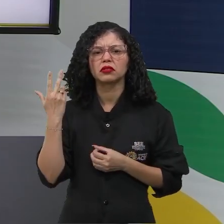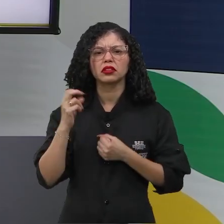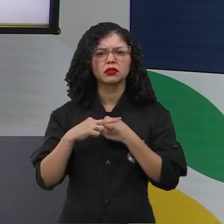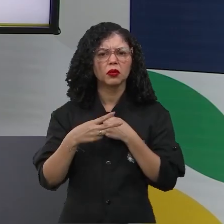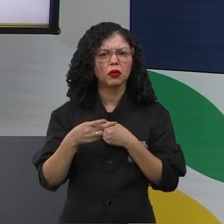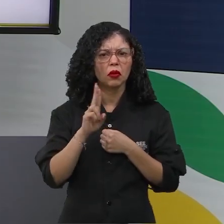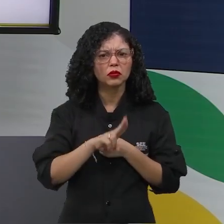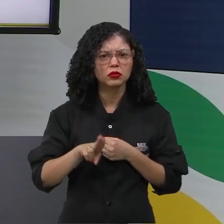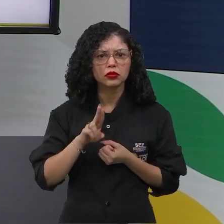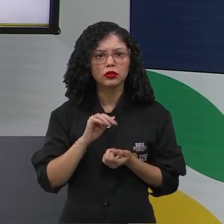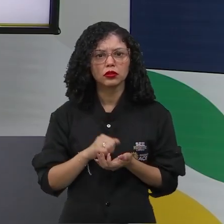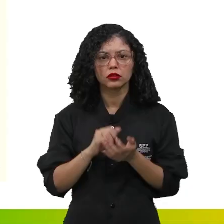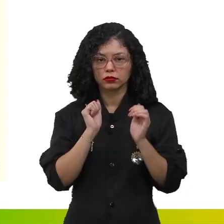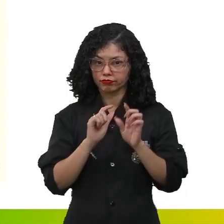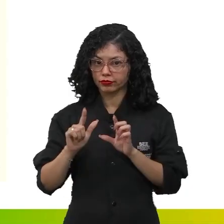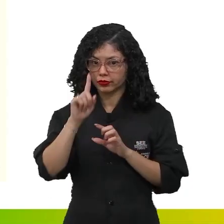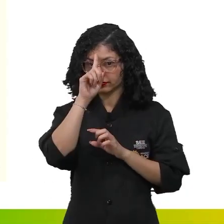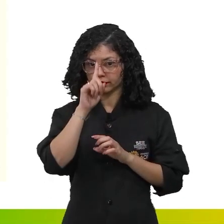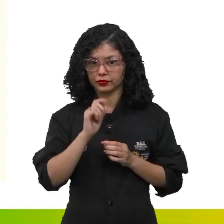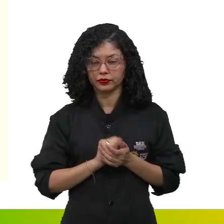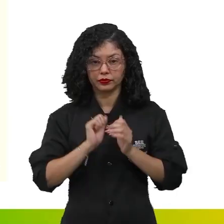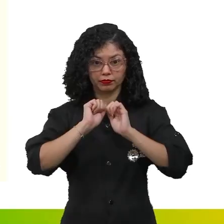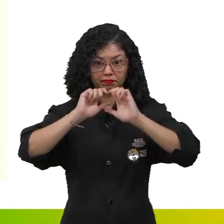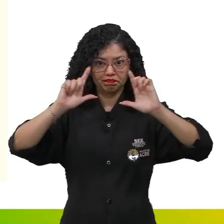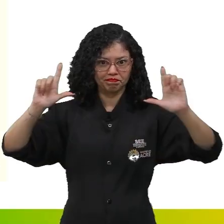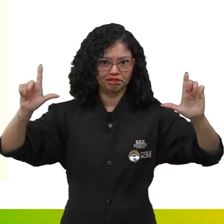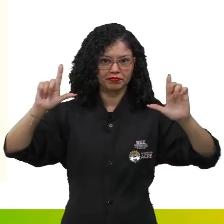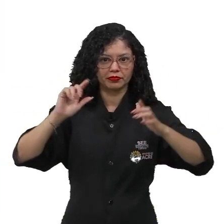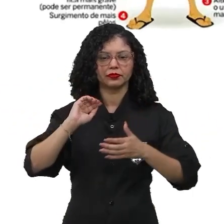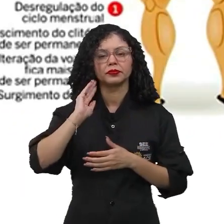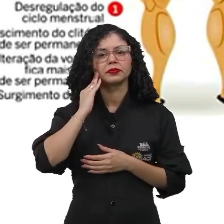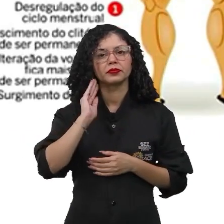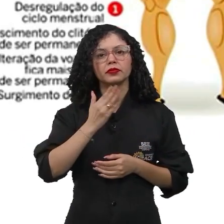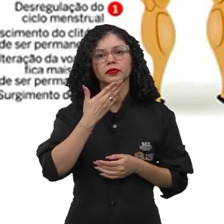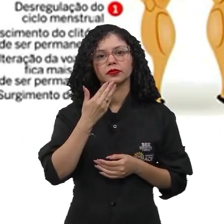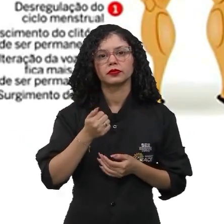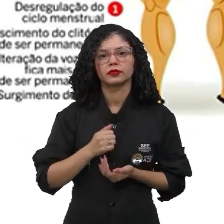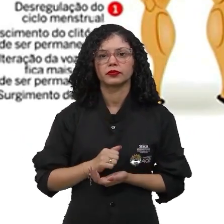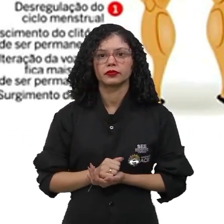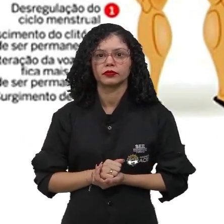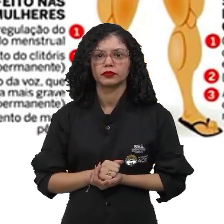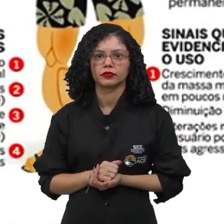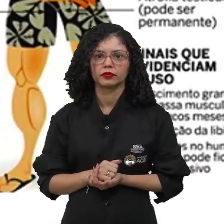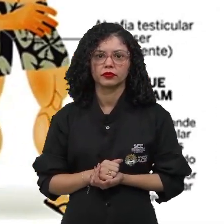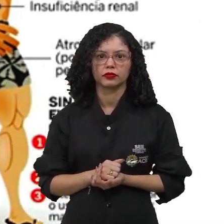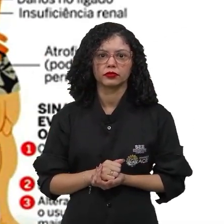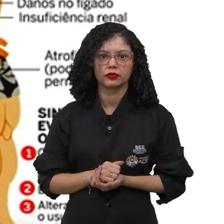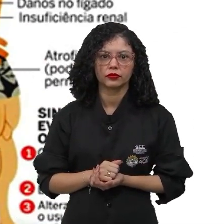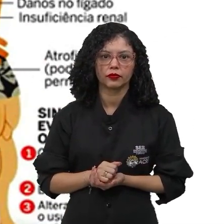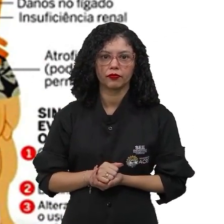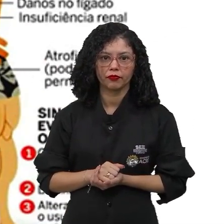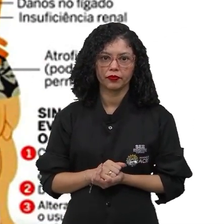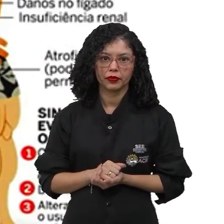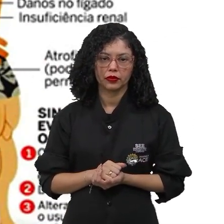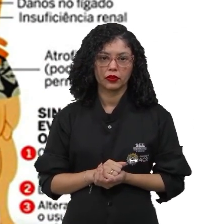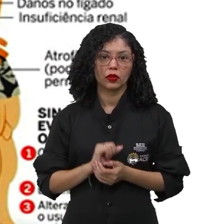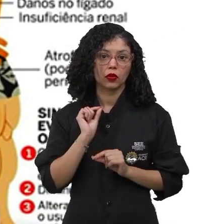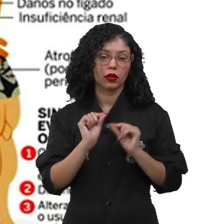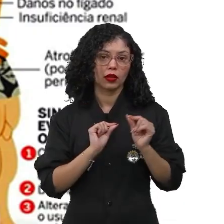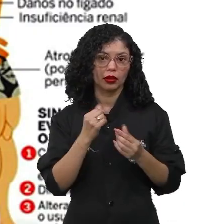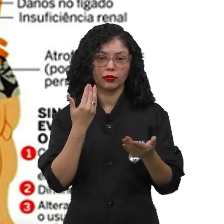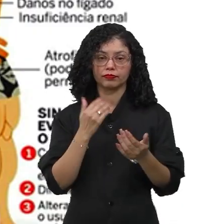uso do anabolizante? Vamos focar na imagem e ver se a gente consegue ampliar e entender um pouquinho? Vamos lá aqui, ó, arrastando.